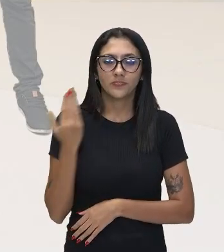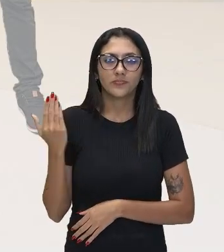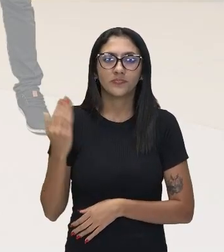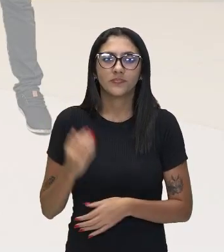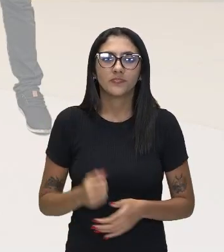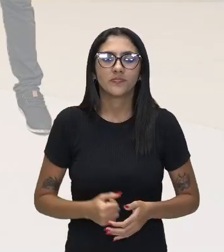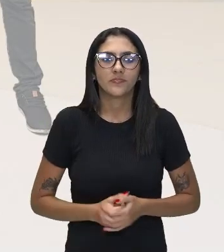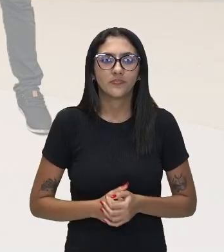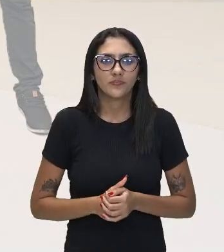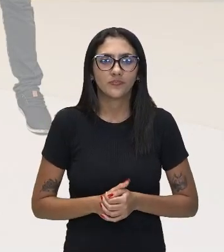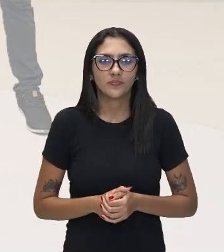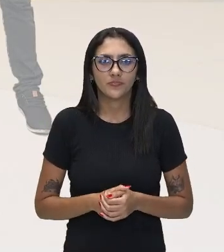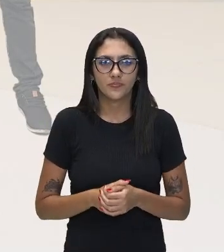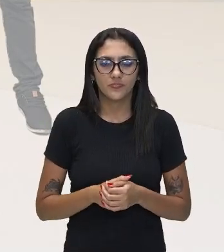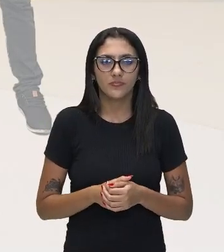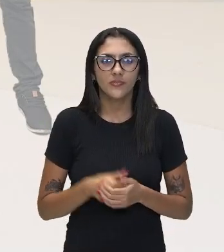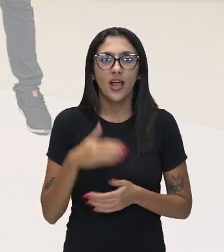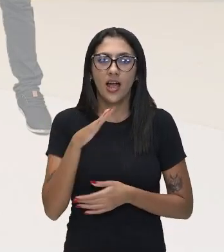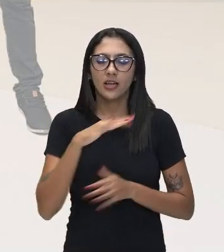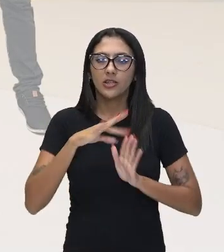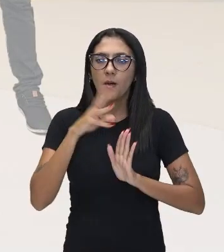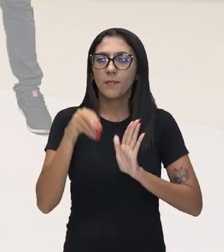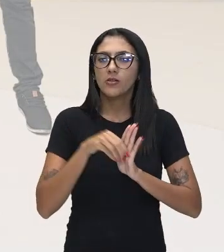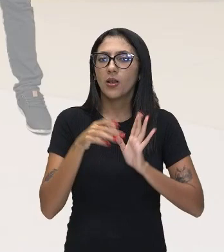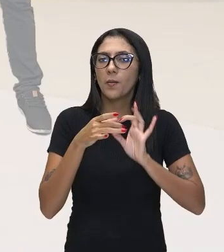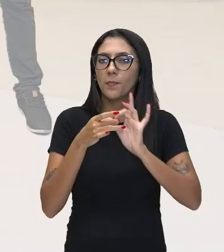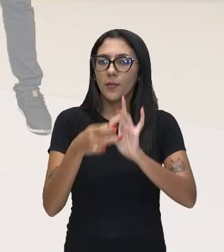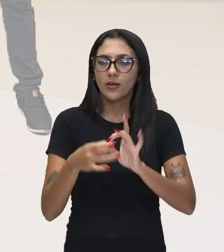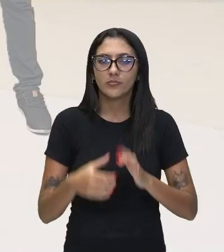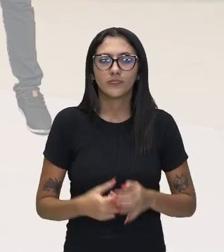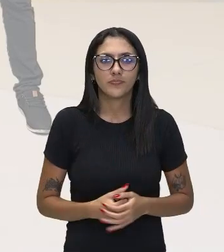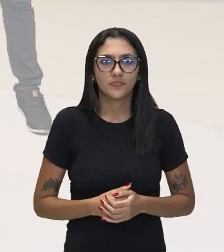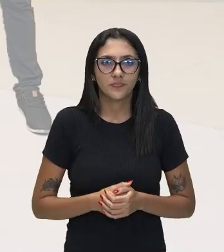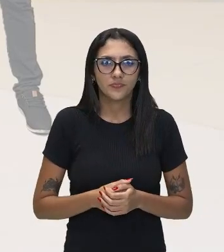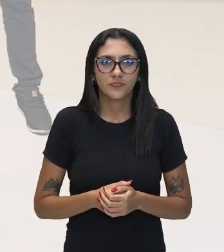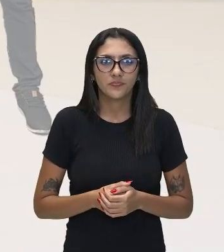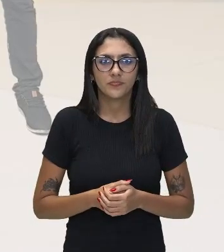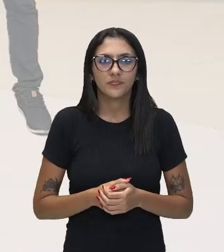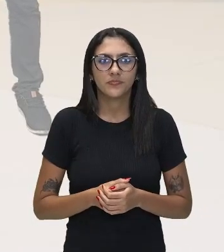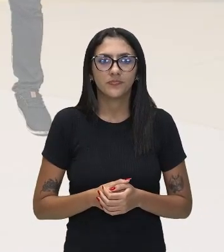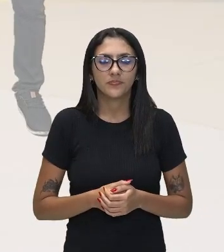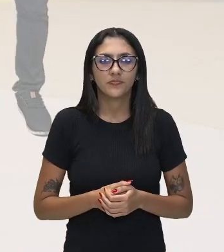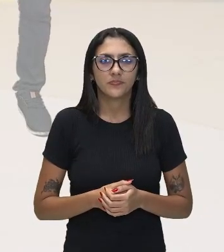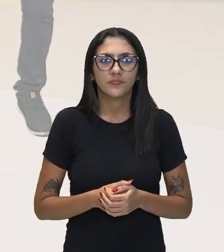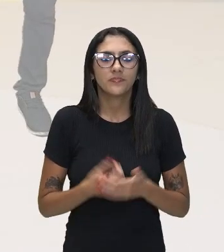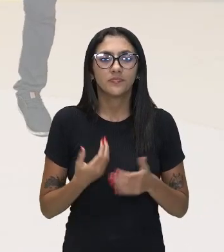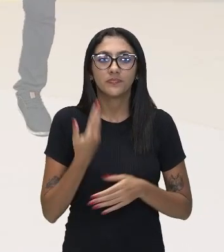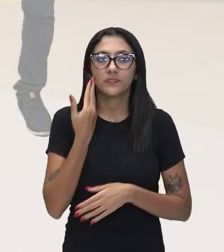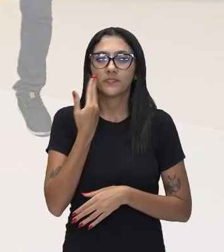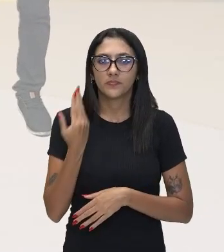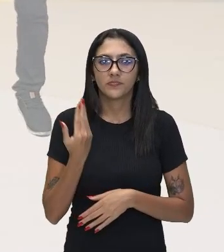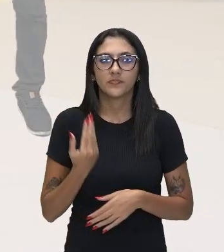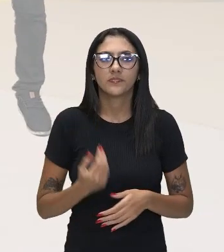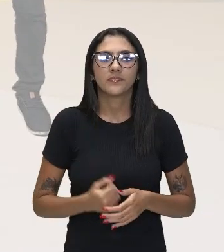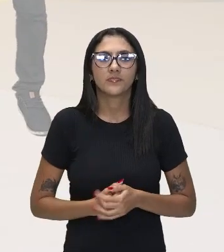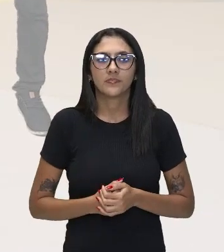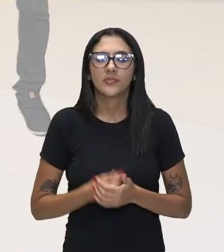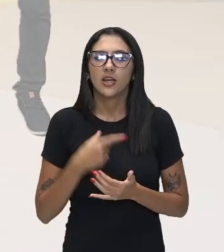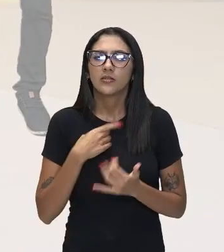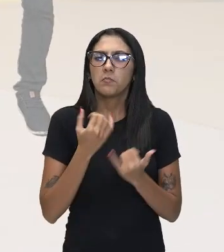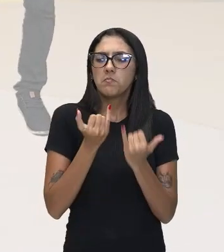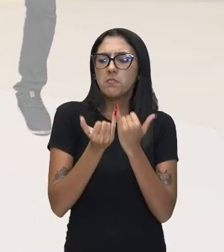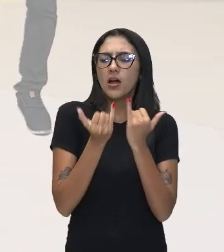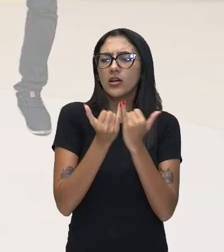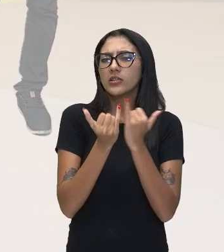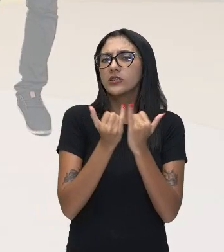mapinha da região da Amazônia Legal. Vamos lá? Surgiu aqui a Amazônia Legal, tá? E olha só, é muito parecida com